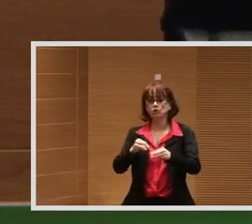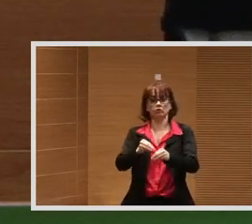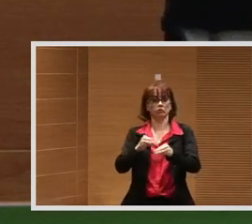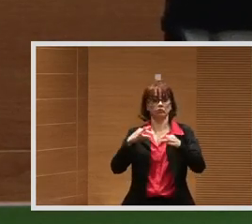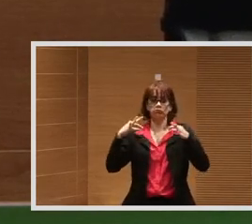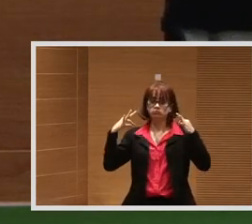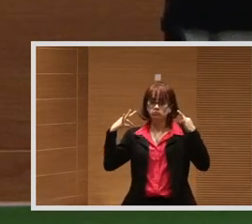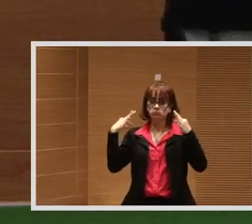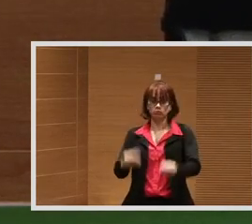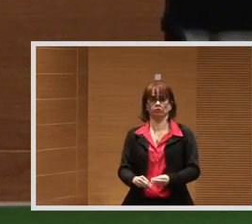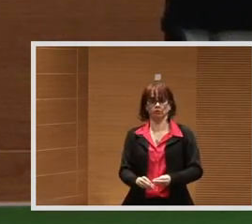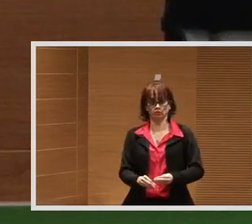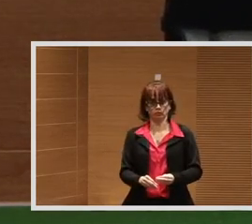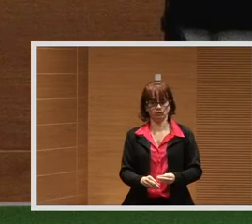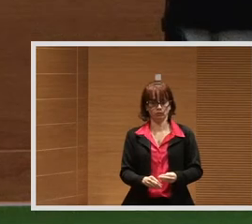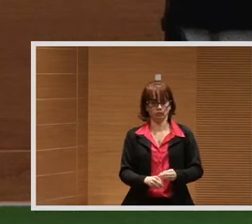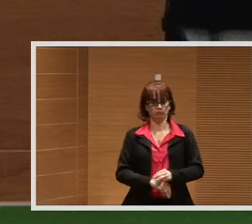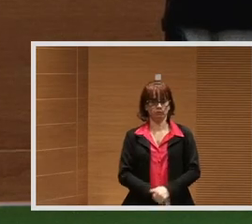Todos